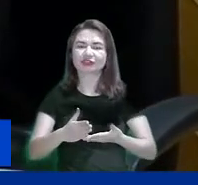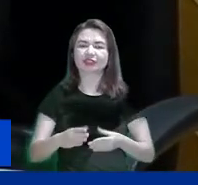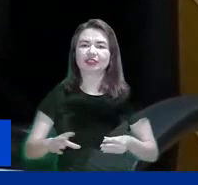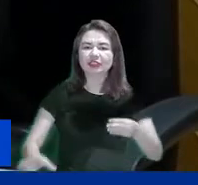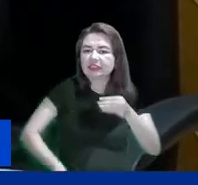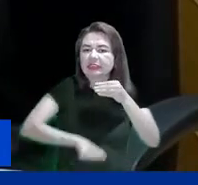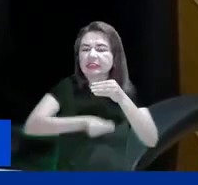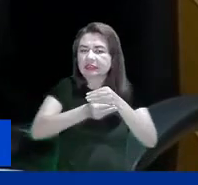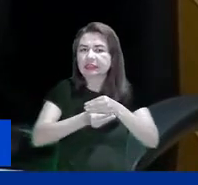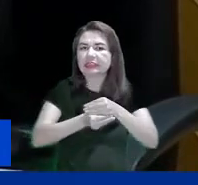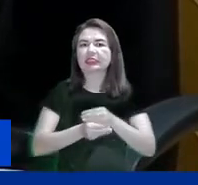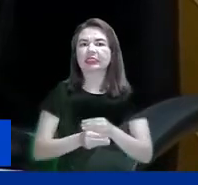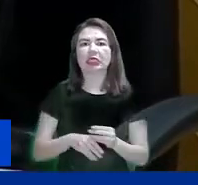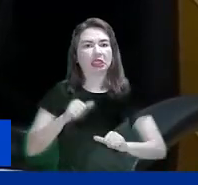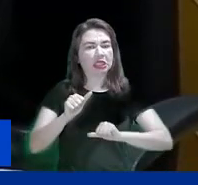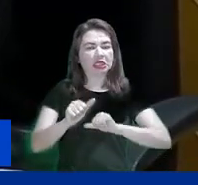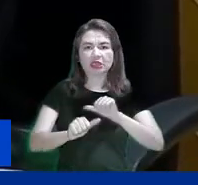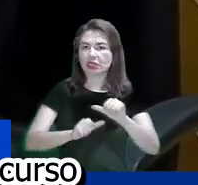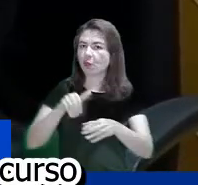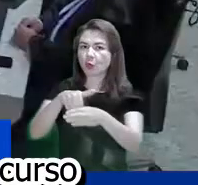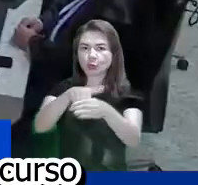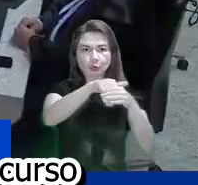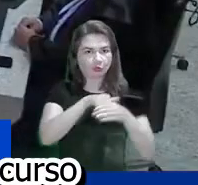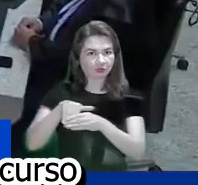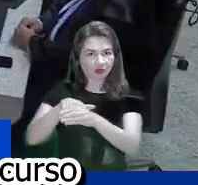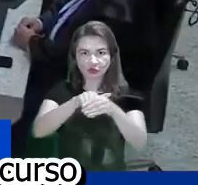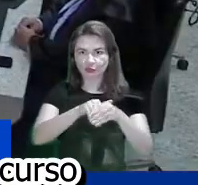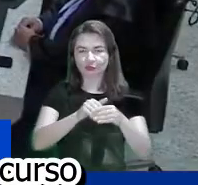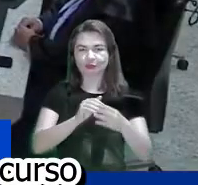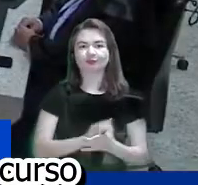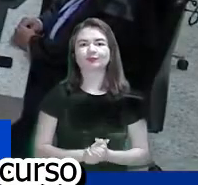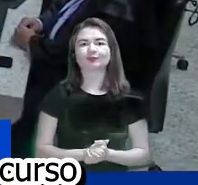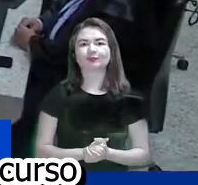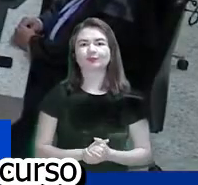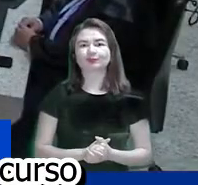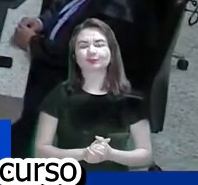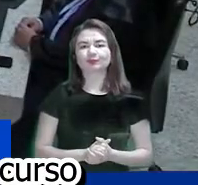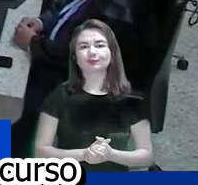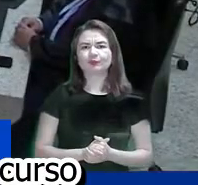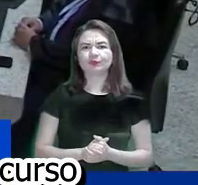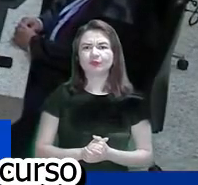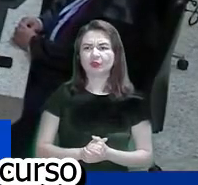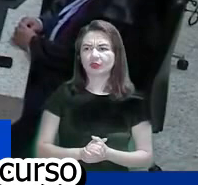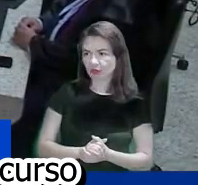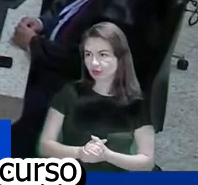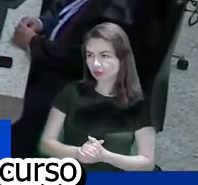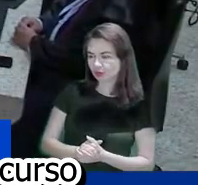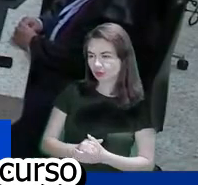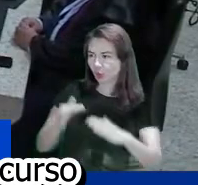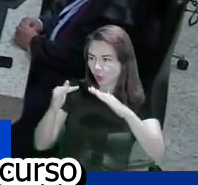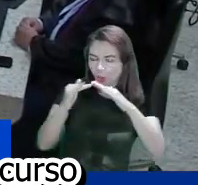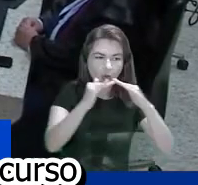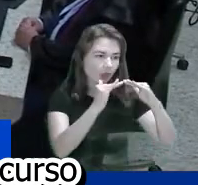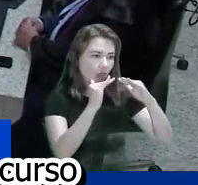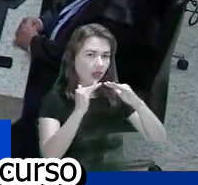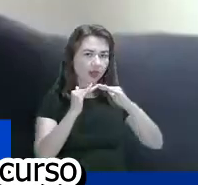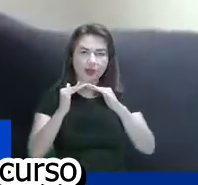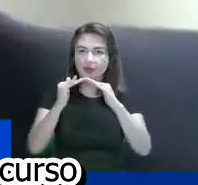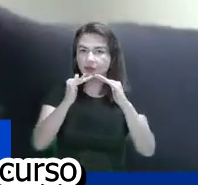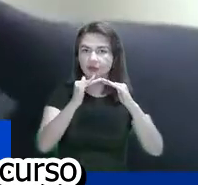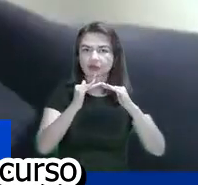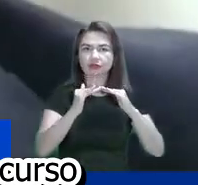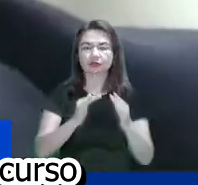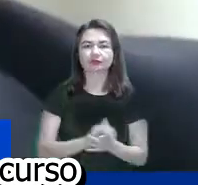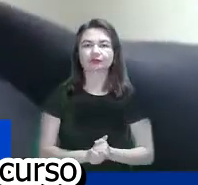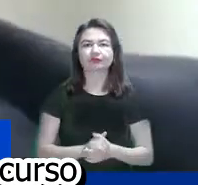sem modificar o acórdão recorrido. Perfeito. Assim, No votei. item 1, todos estão de acordo? Todos estão